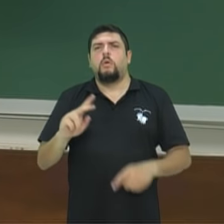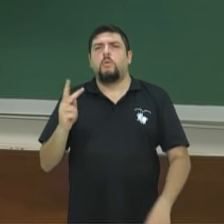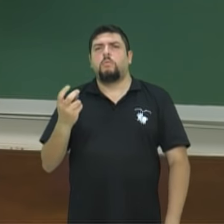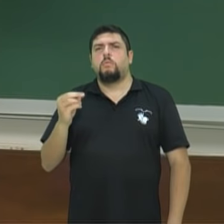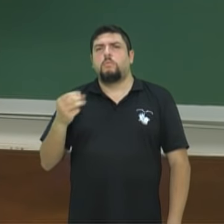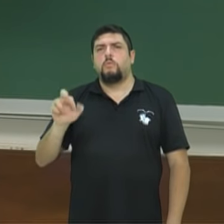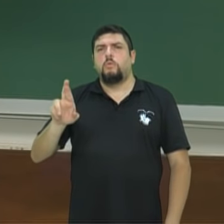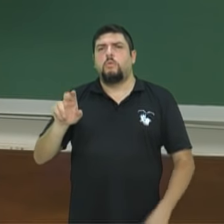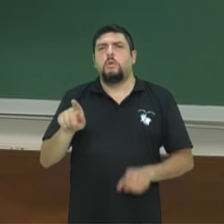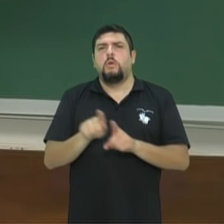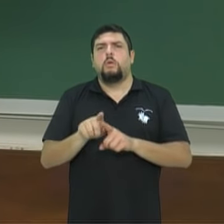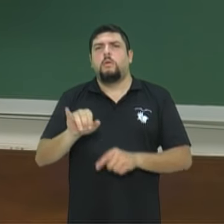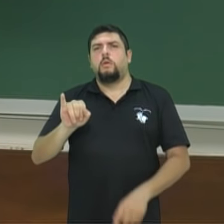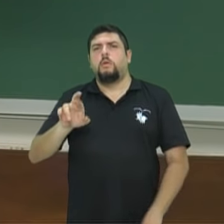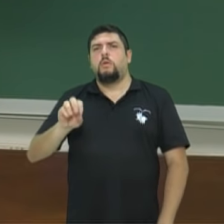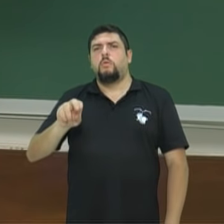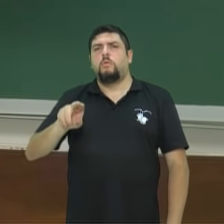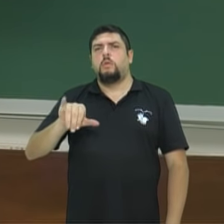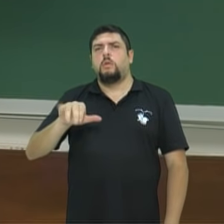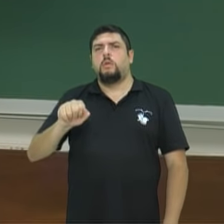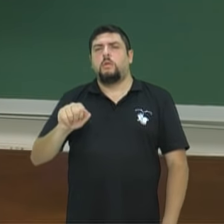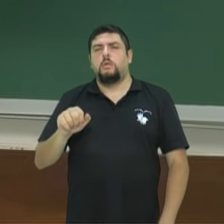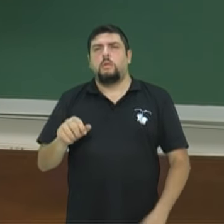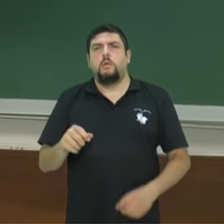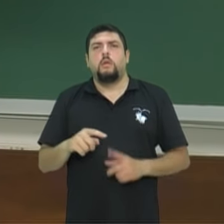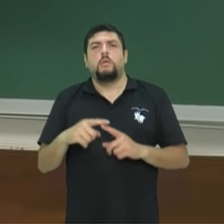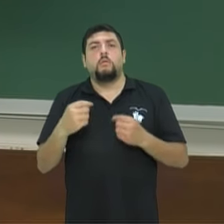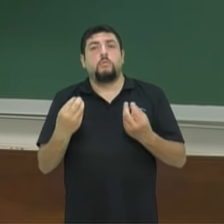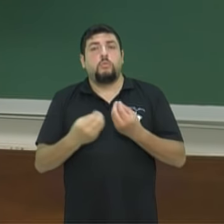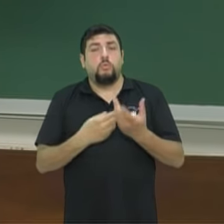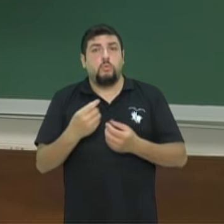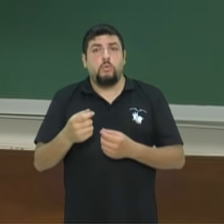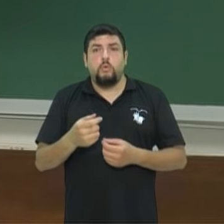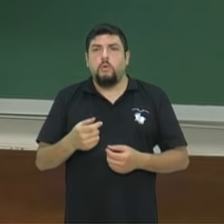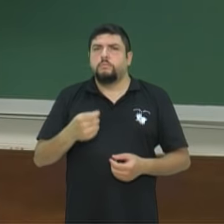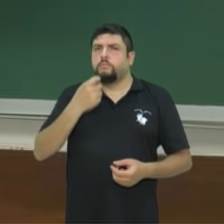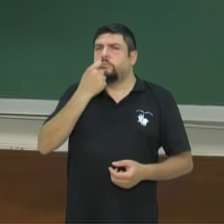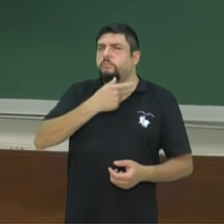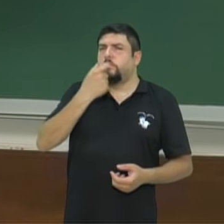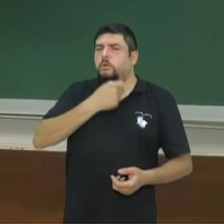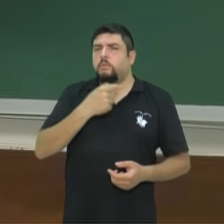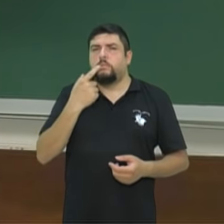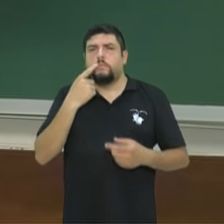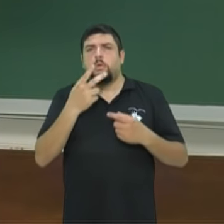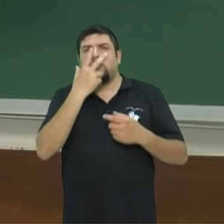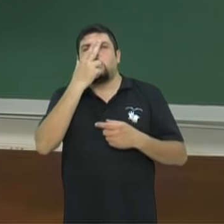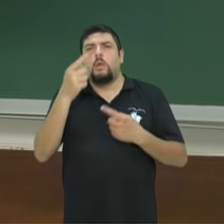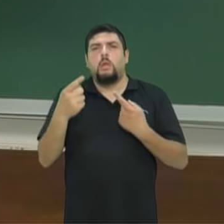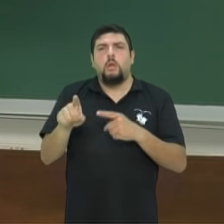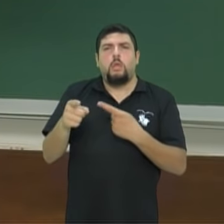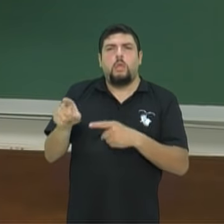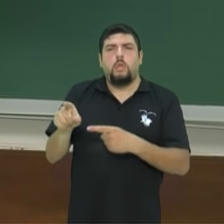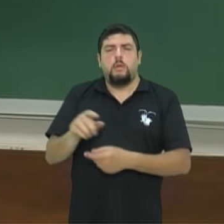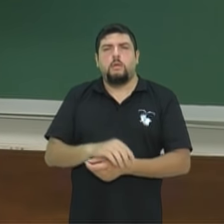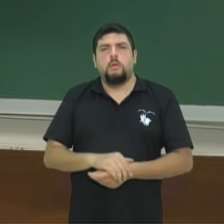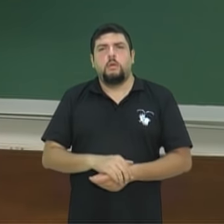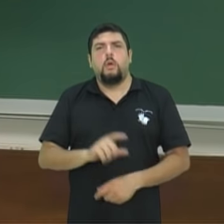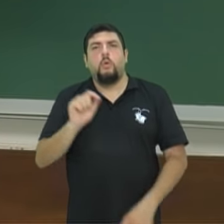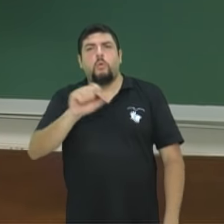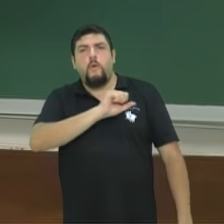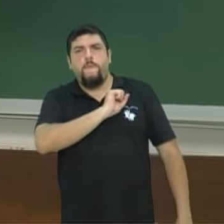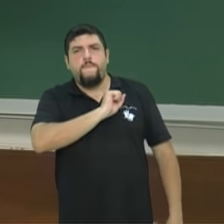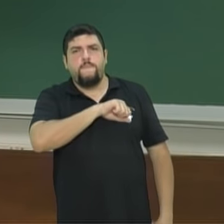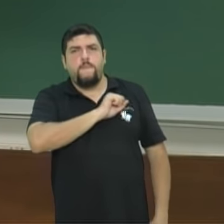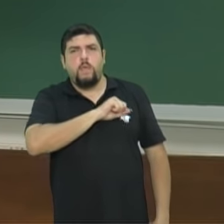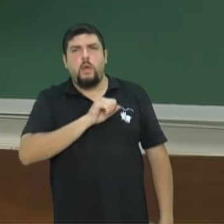das tirinhas, da charge, é produzir o humor, né, de forma irônica, né? Então, traz aí essa figura de linguagem que se chama